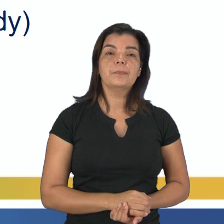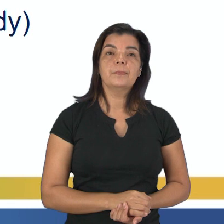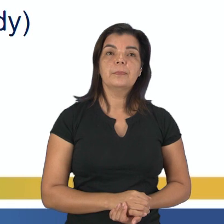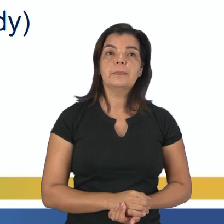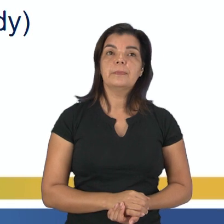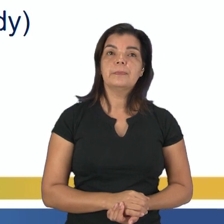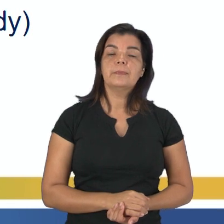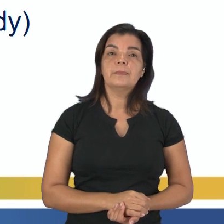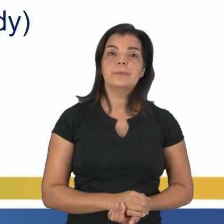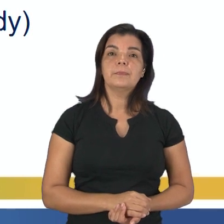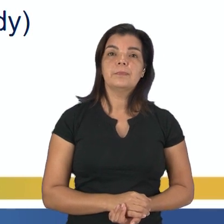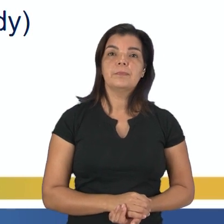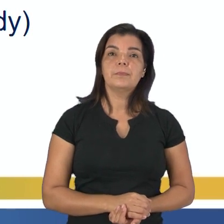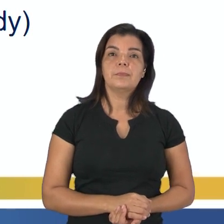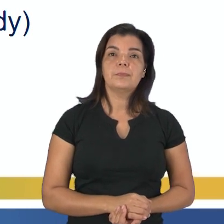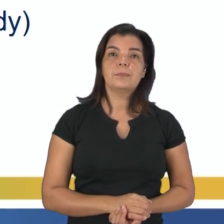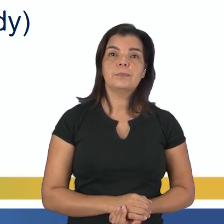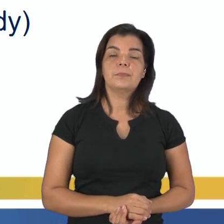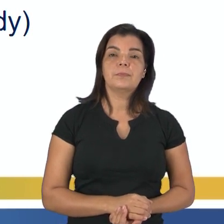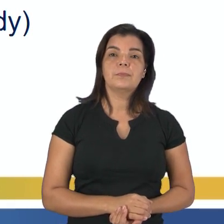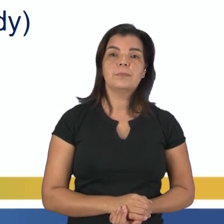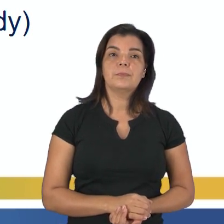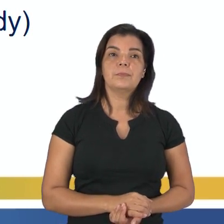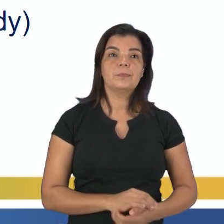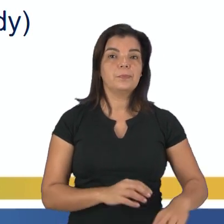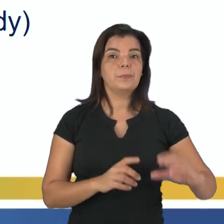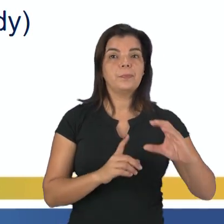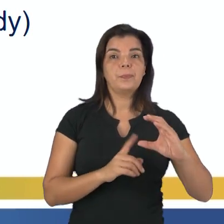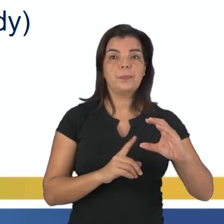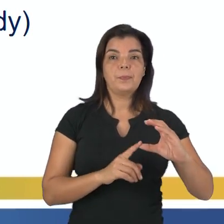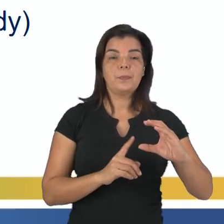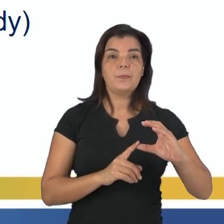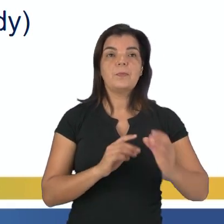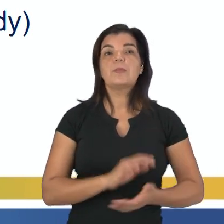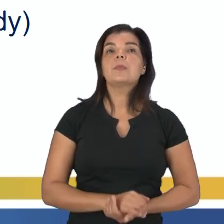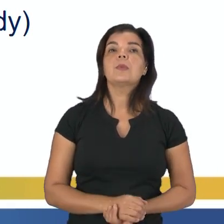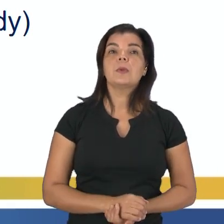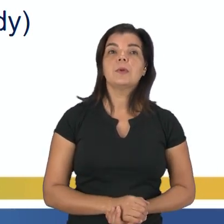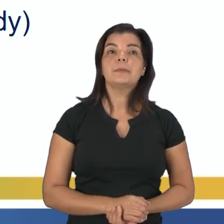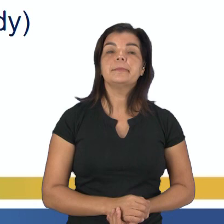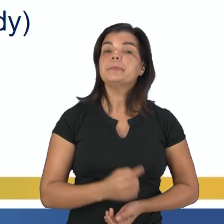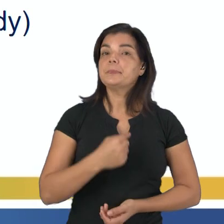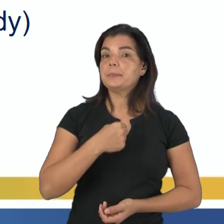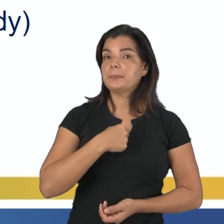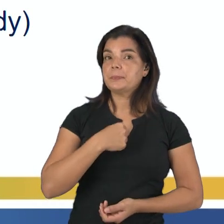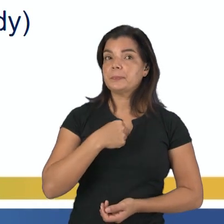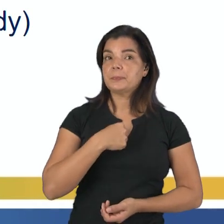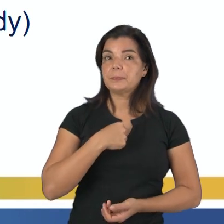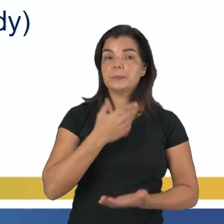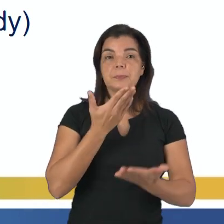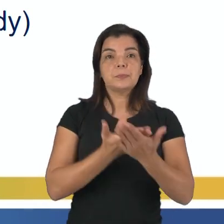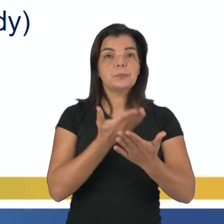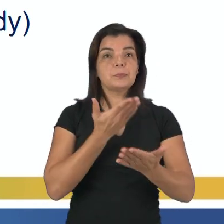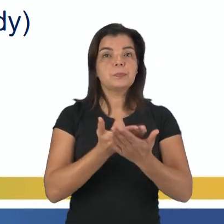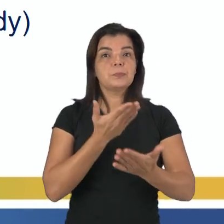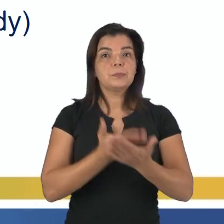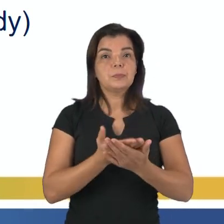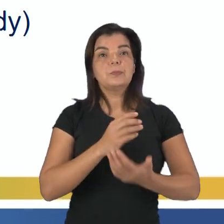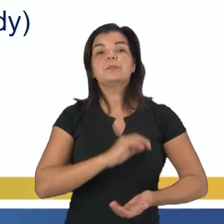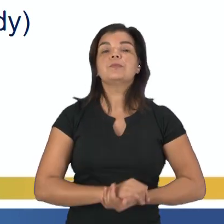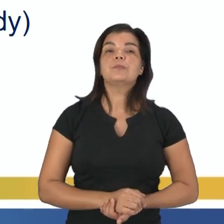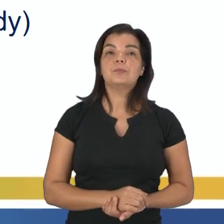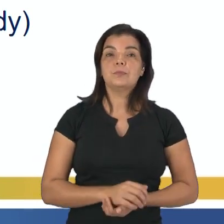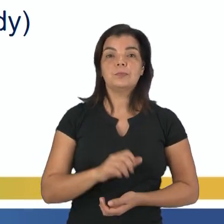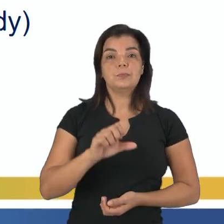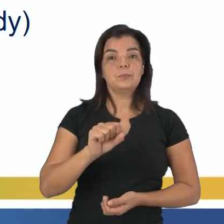to do the dishes. A minha mãe não gosta de lavar a louça. Letra C, I study at Senador Adalberto